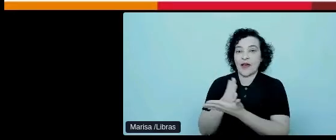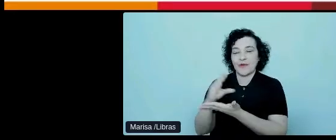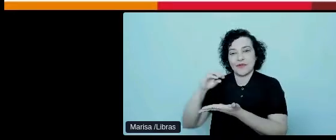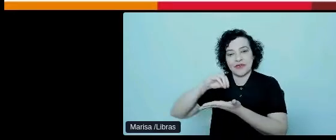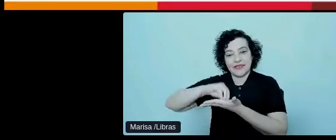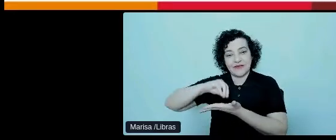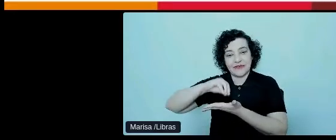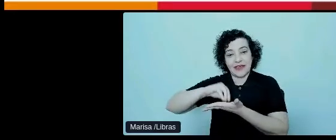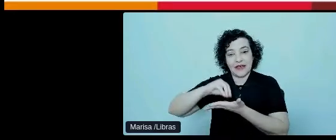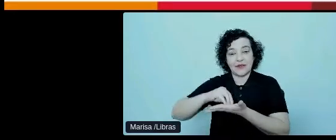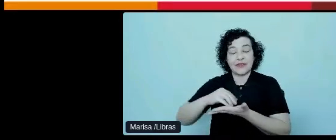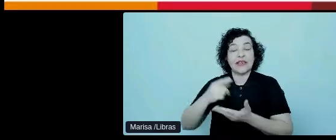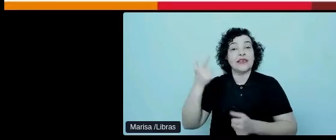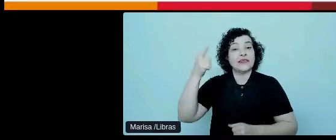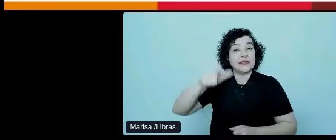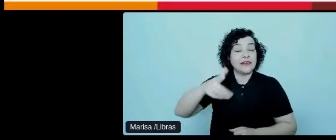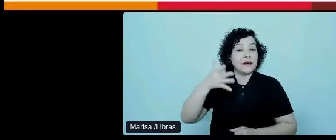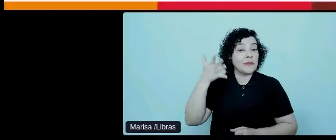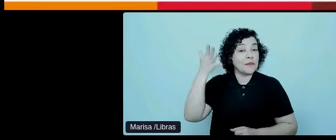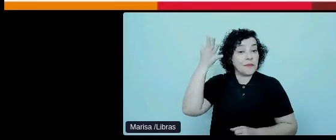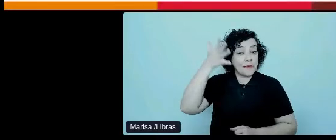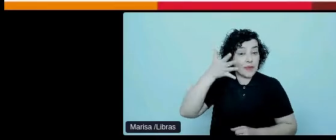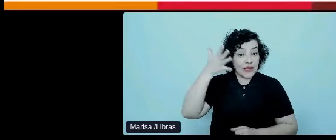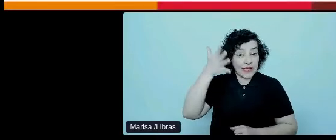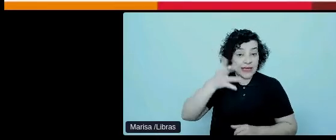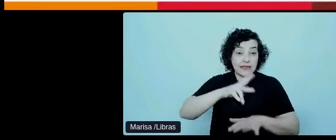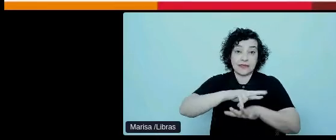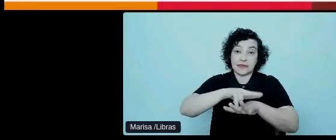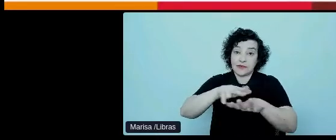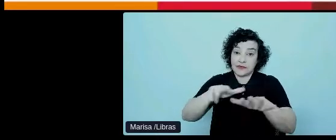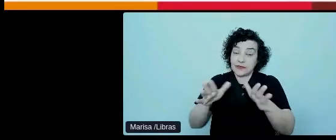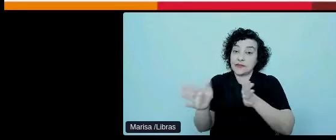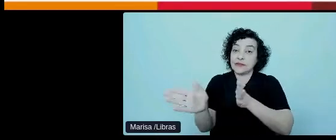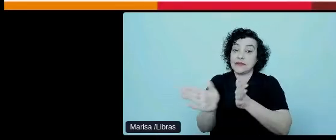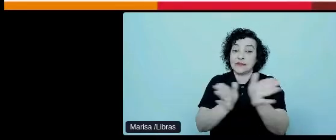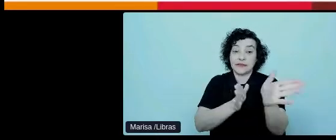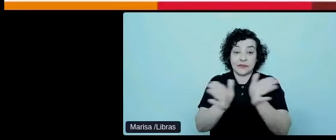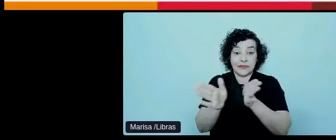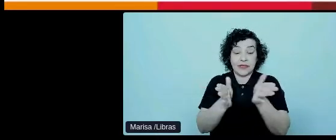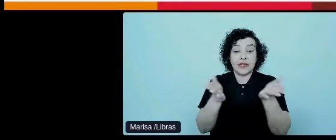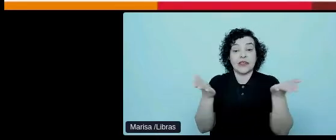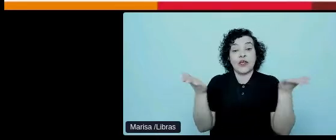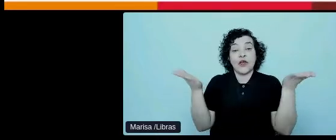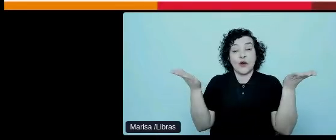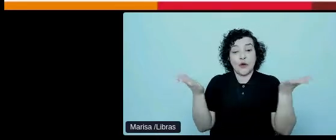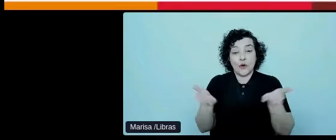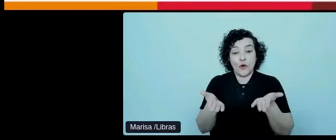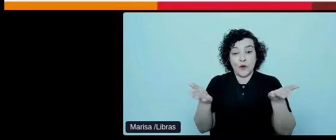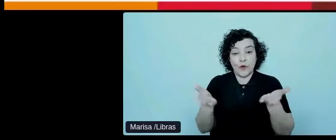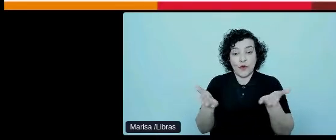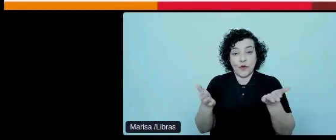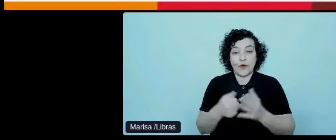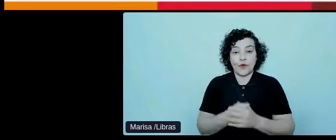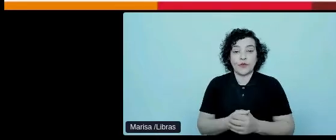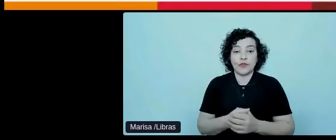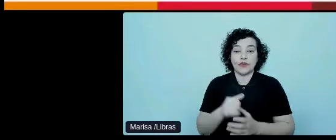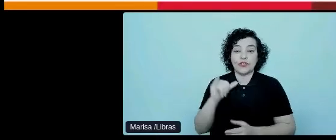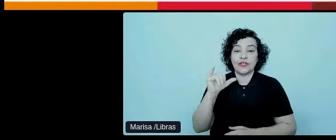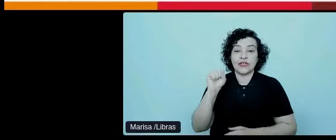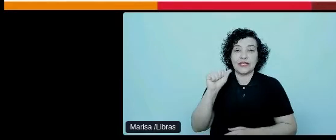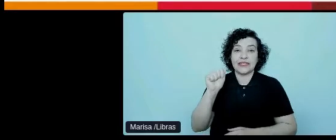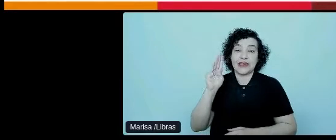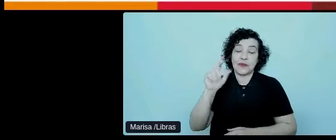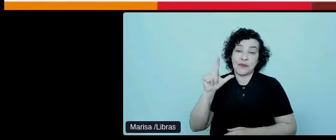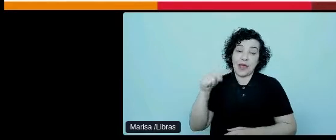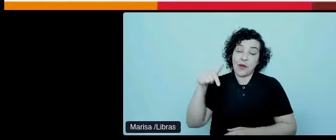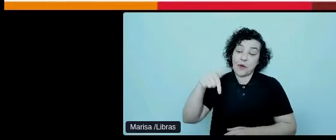aí mais uma palestra na trilha de diversidade e acessibilidade. Hoje, infelizmente, a Isa não pode estar presencialmente aqui, né, Isa?